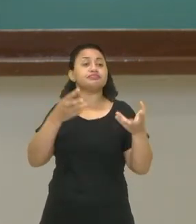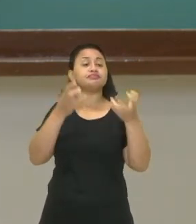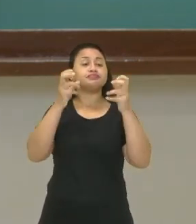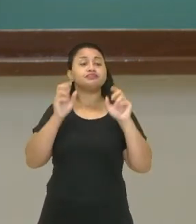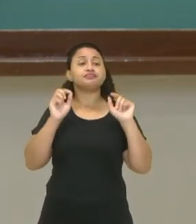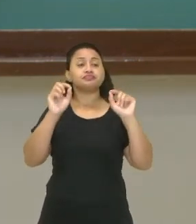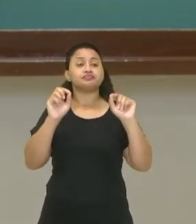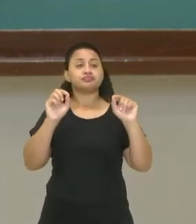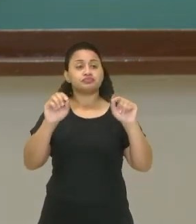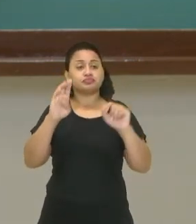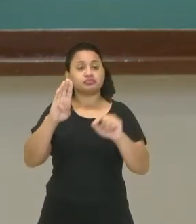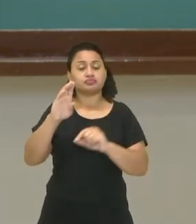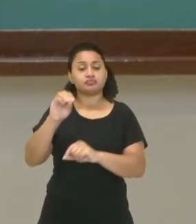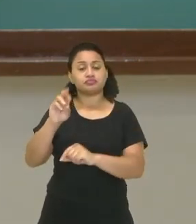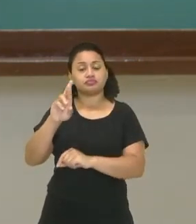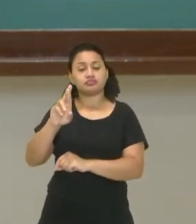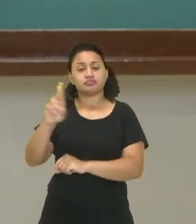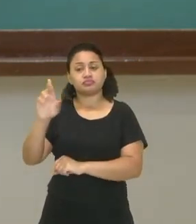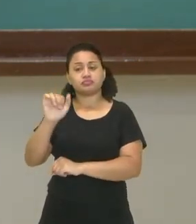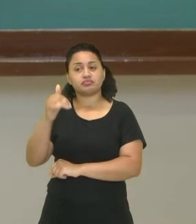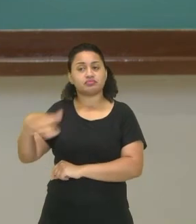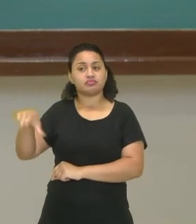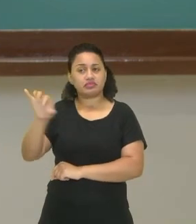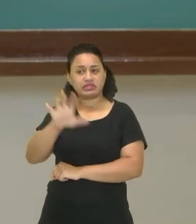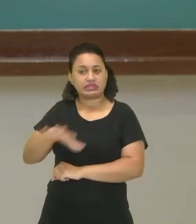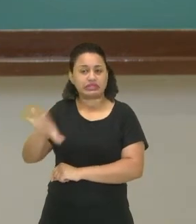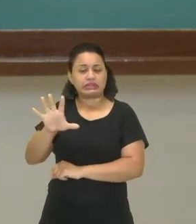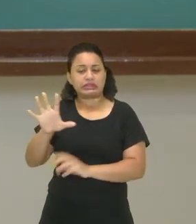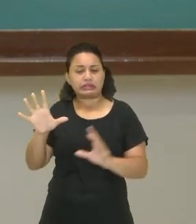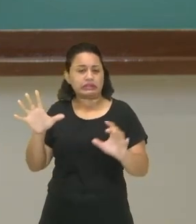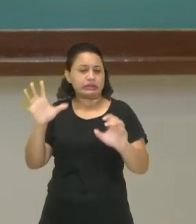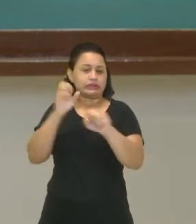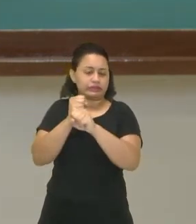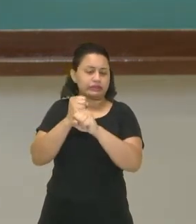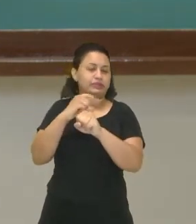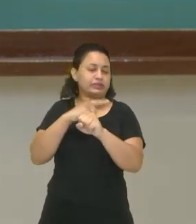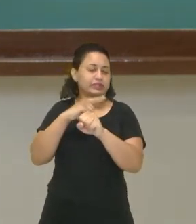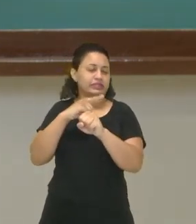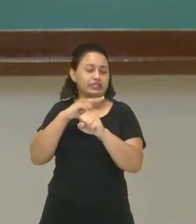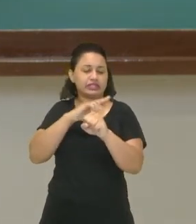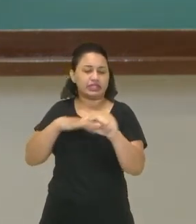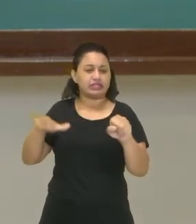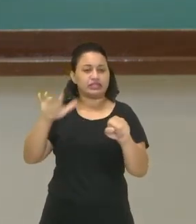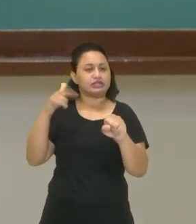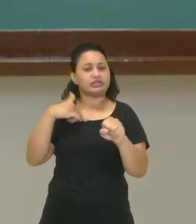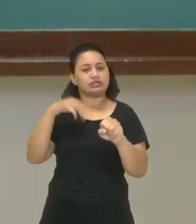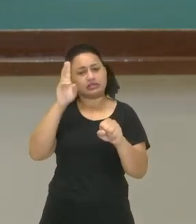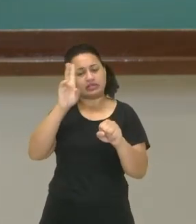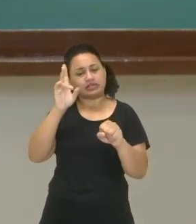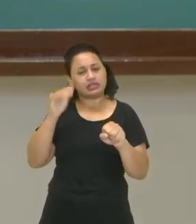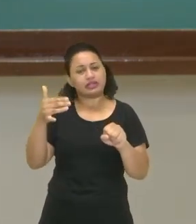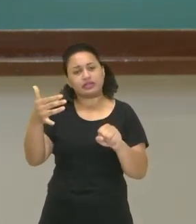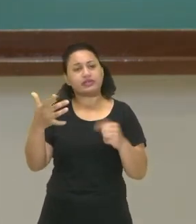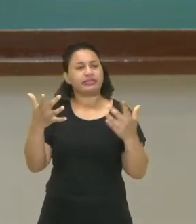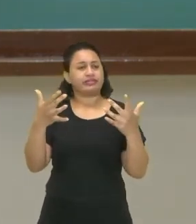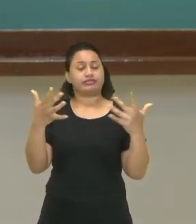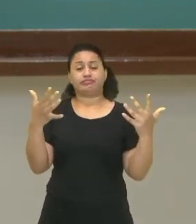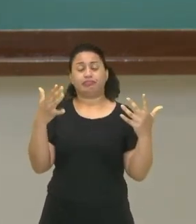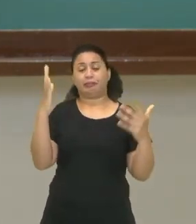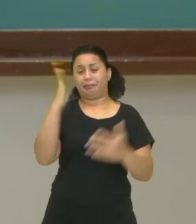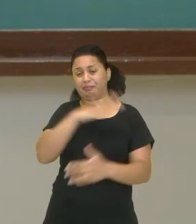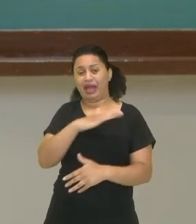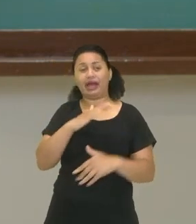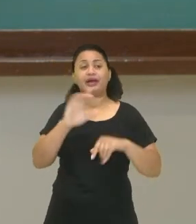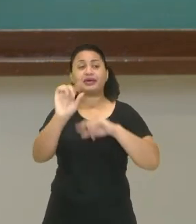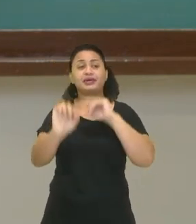que esse borrão, essa mancha negra na história aqui, como ele coloca, né, uma coisa hedionda,